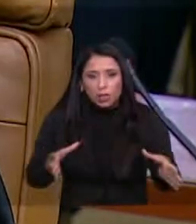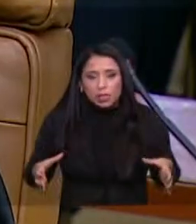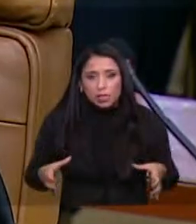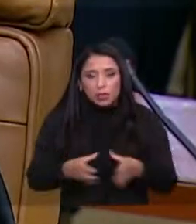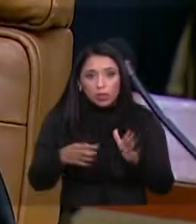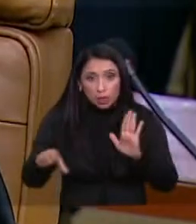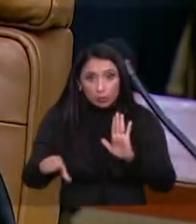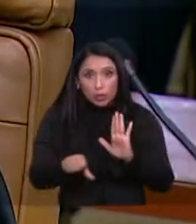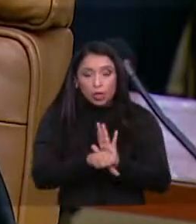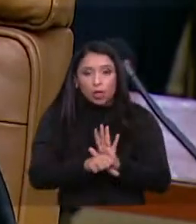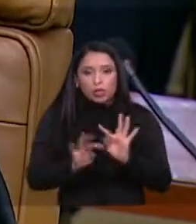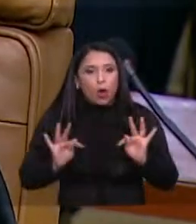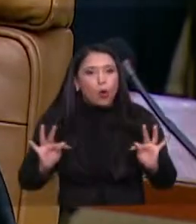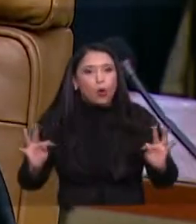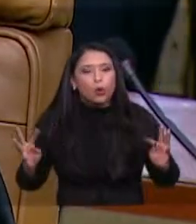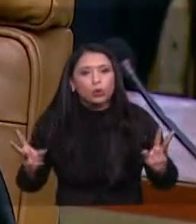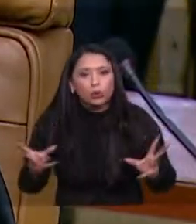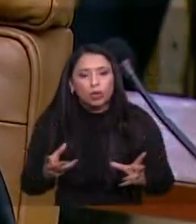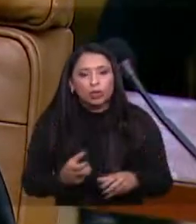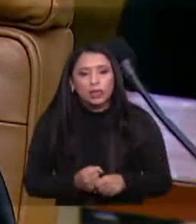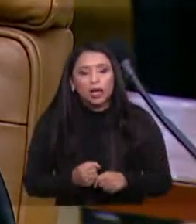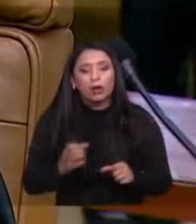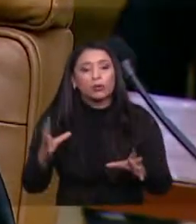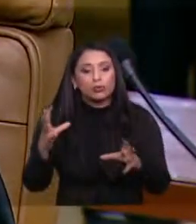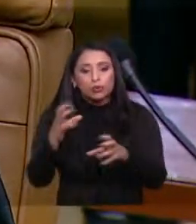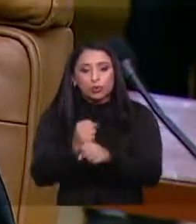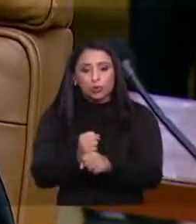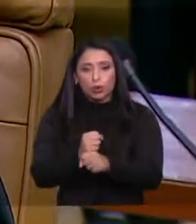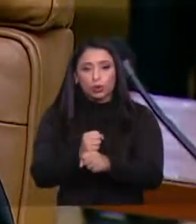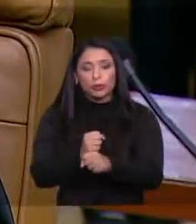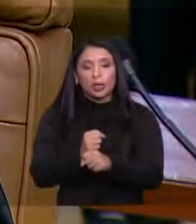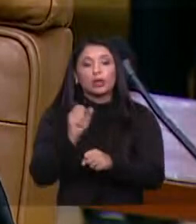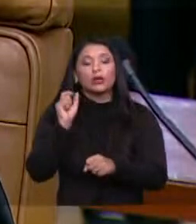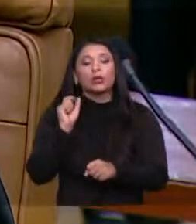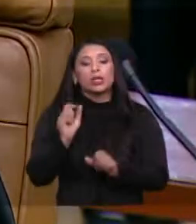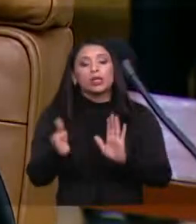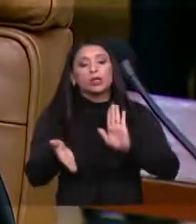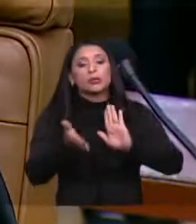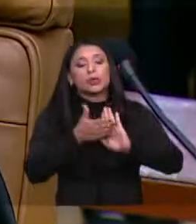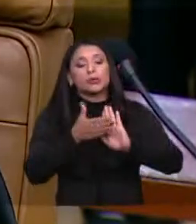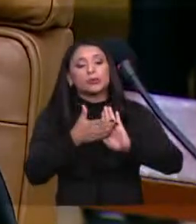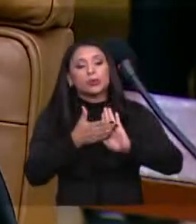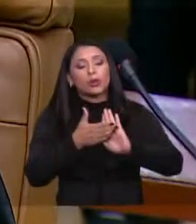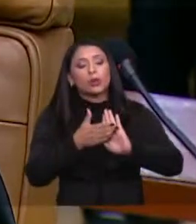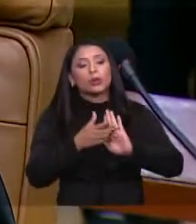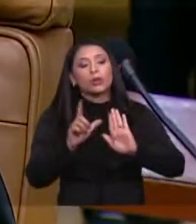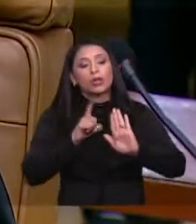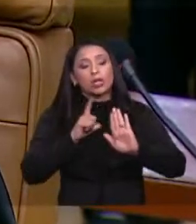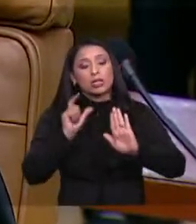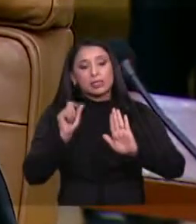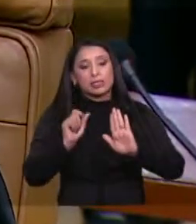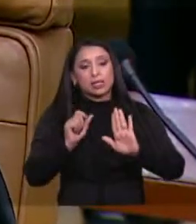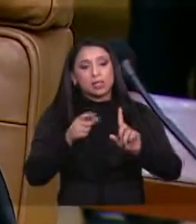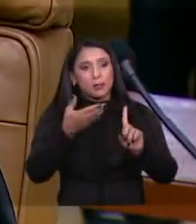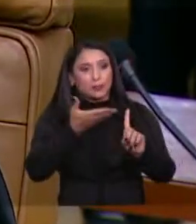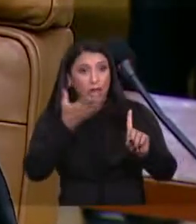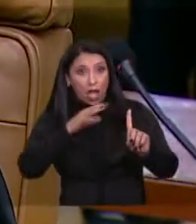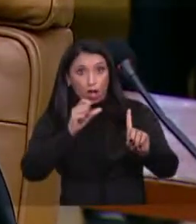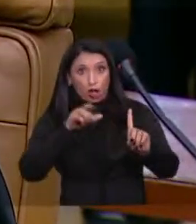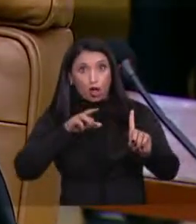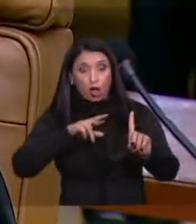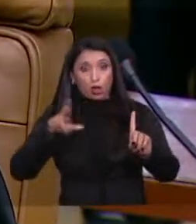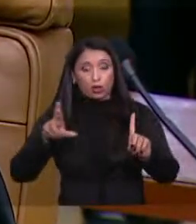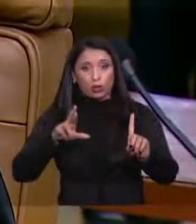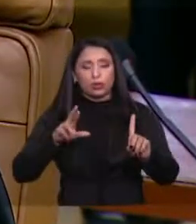o total dessa reprimenda soma e proponho que seja imposta a Fernando Afonso